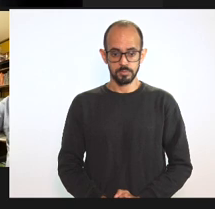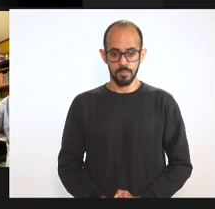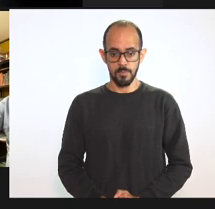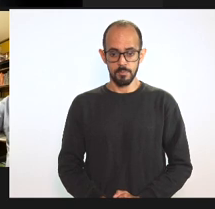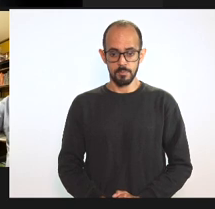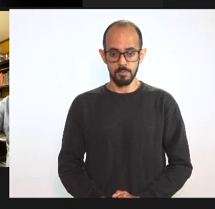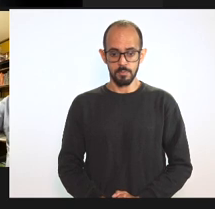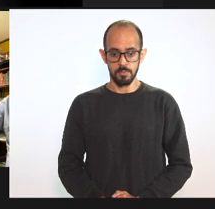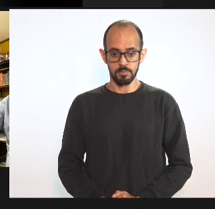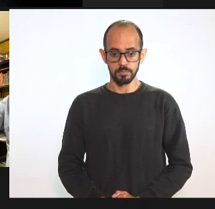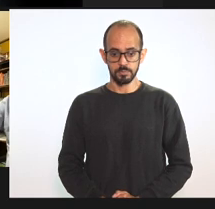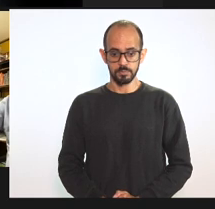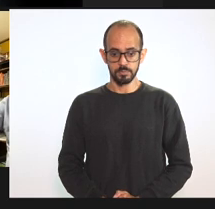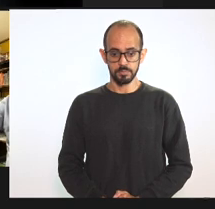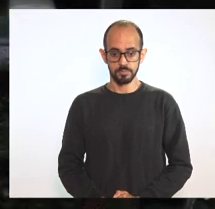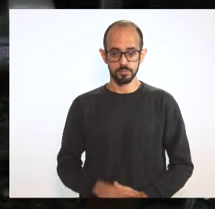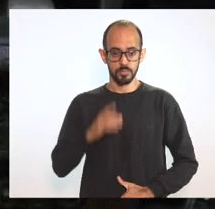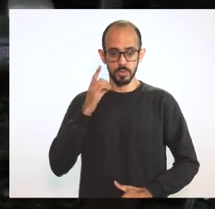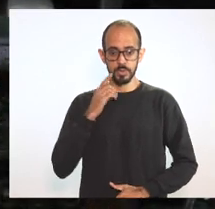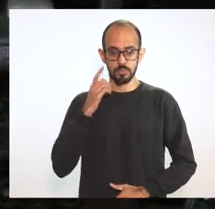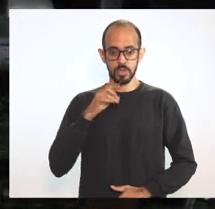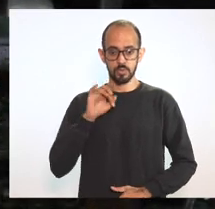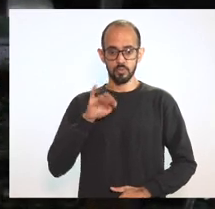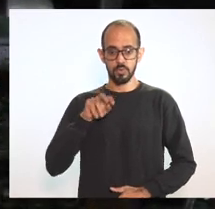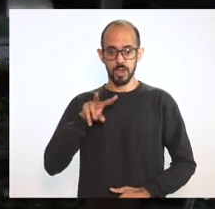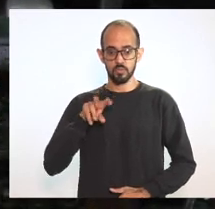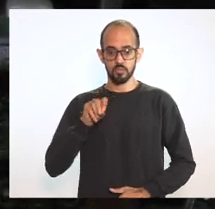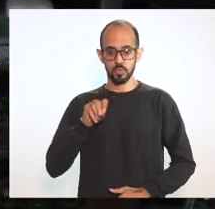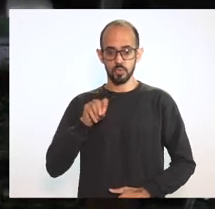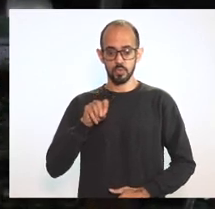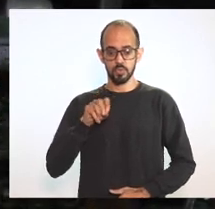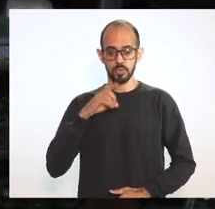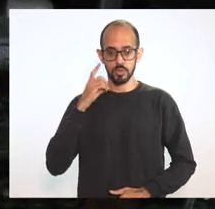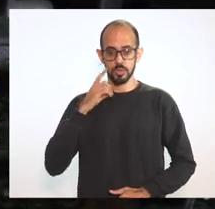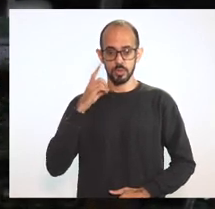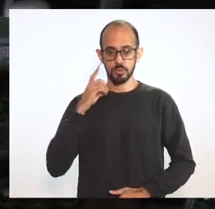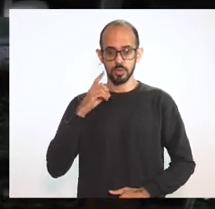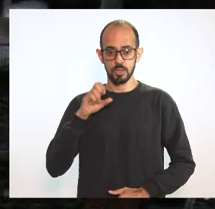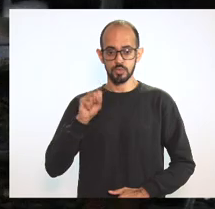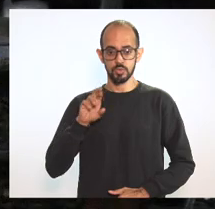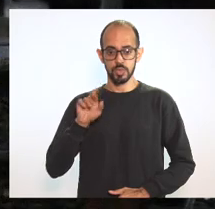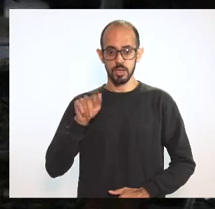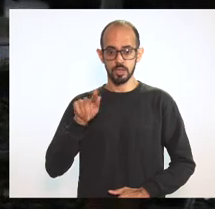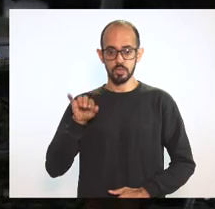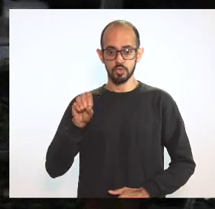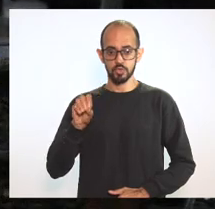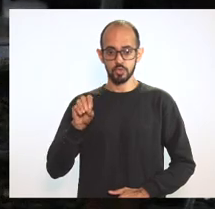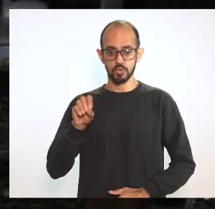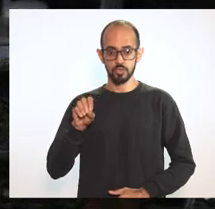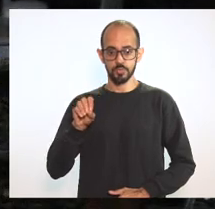E o Covid? Deputado Fábio Silva. Deputado Sérgio Fernandes. Elton, seu som está aberto, Elton.